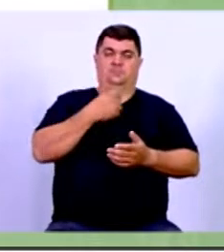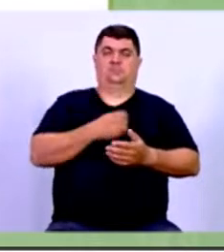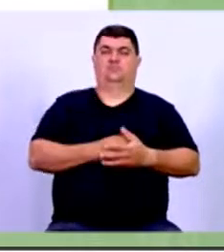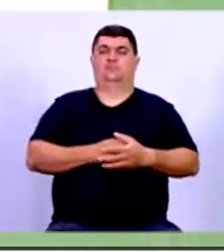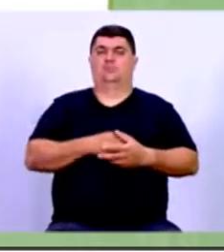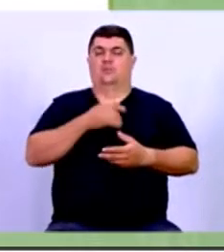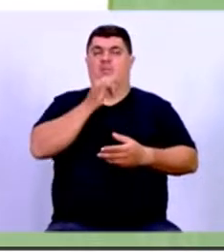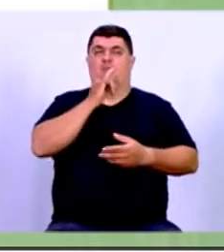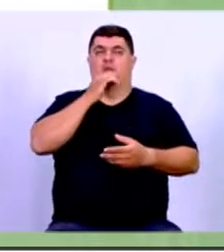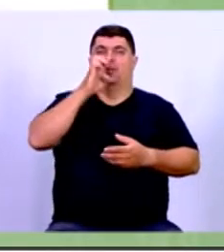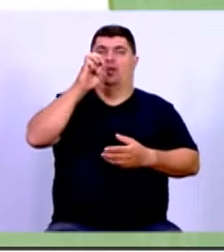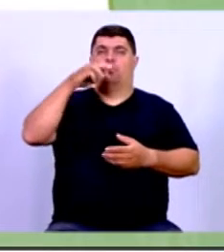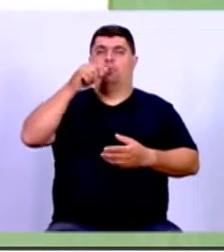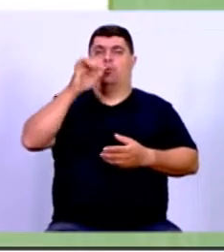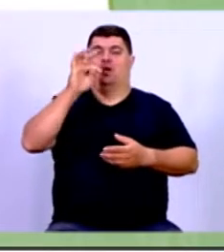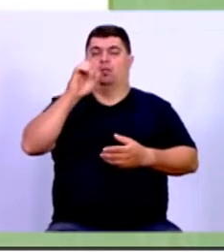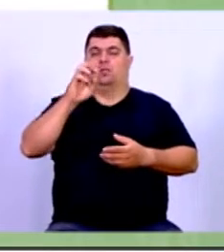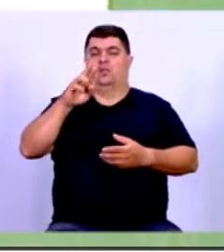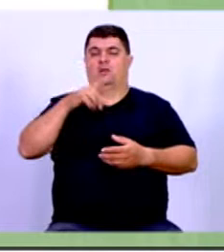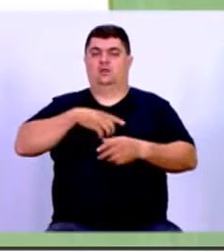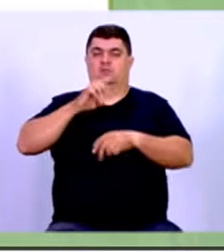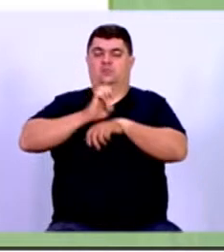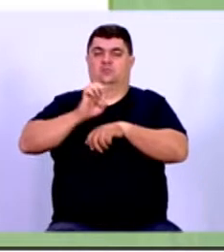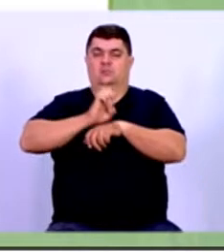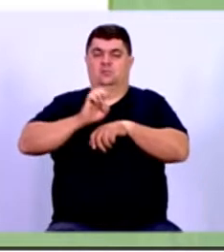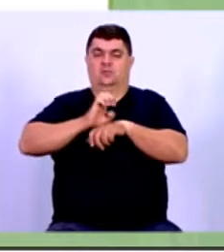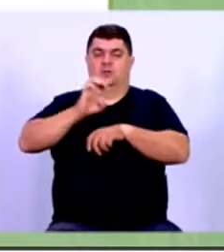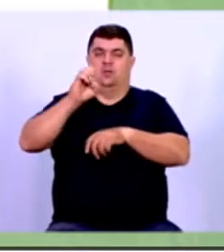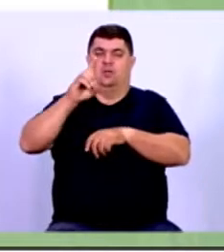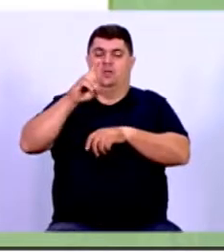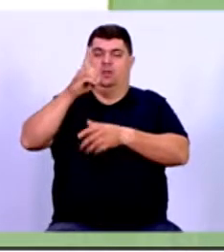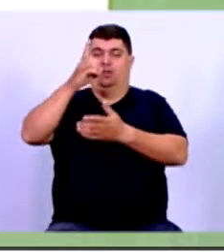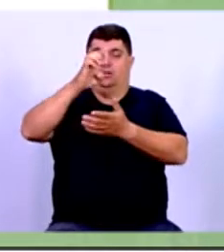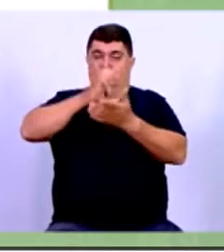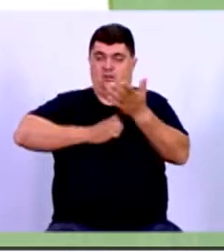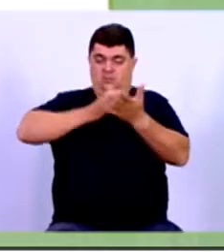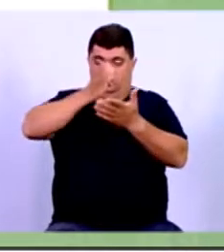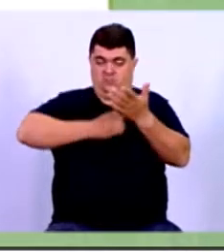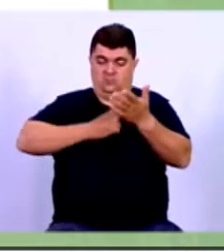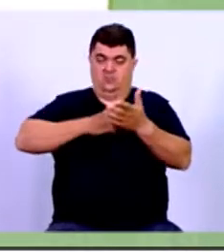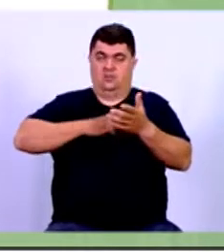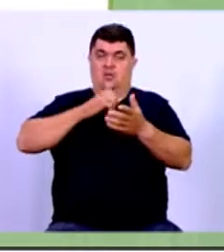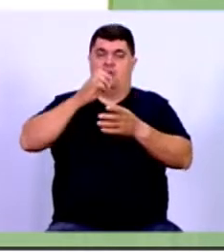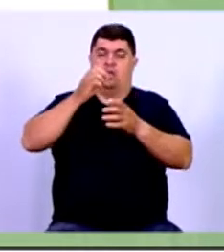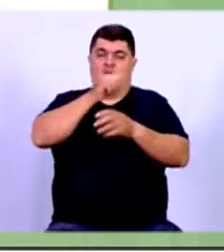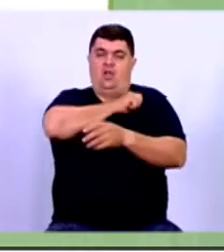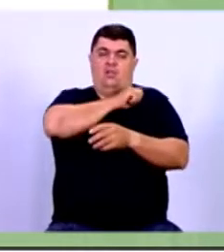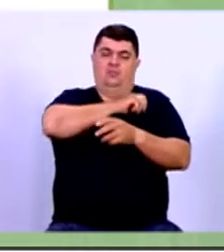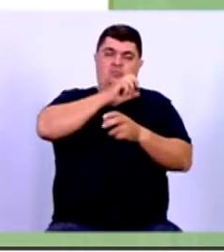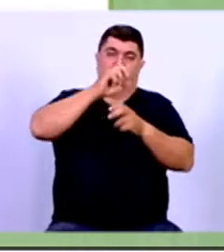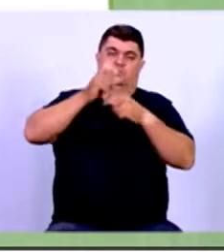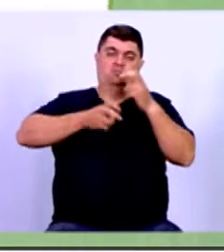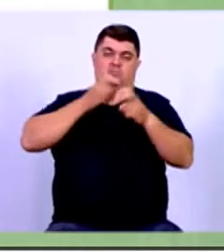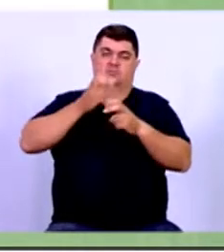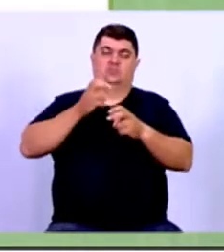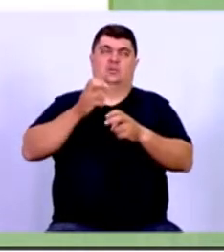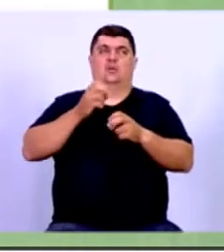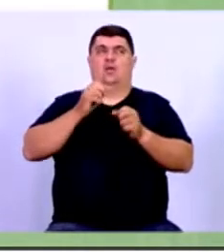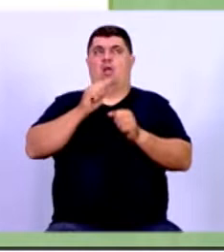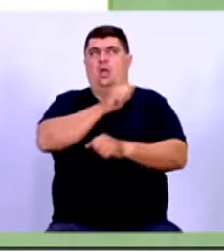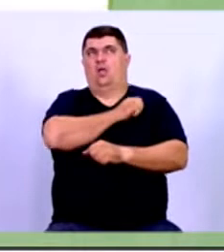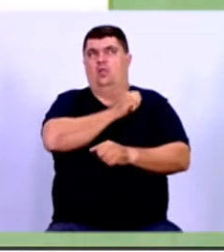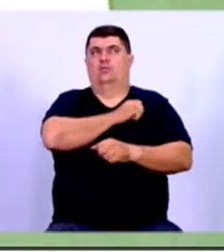a Emater oferece vagas de estágio, abre o edital. Você é aluno de informática. Ela diz que podem ser alunos da área